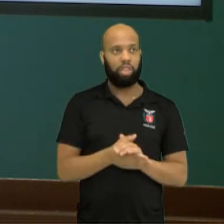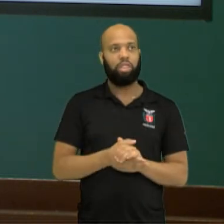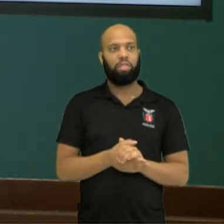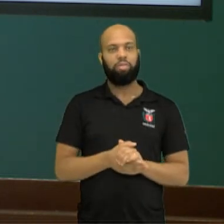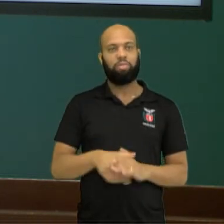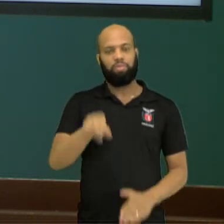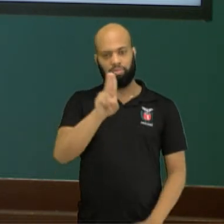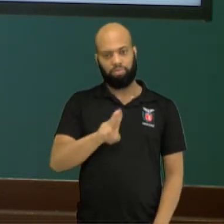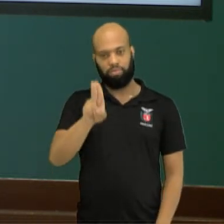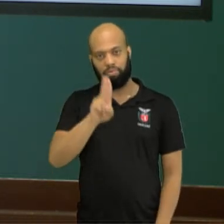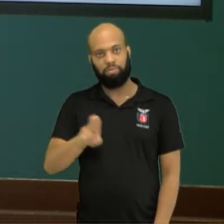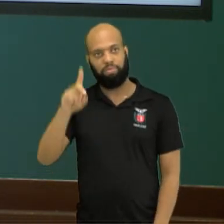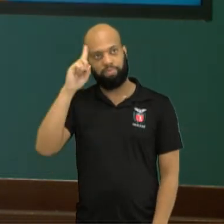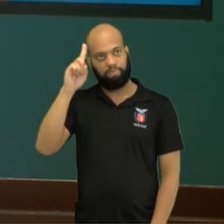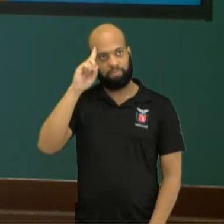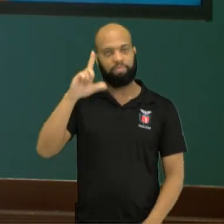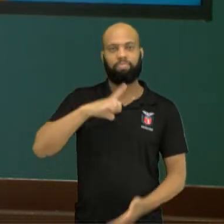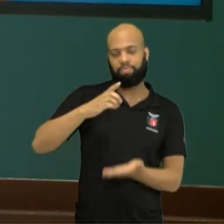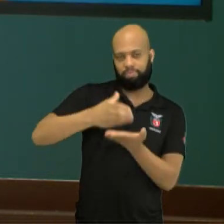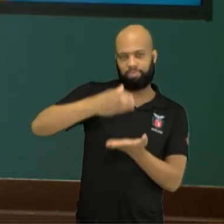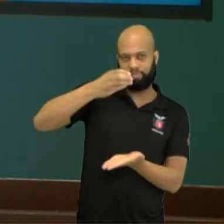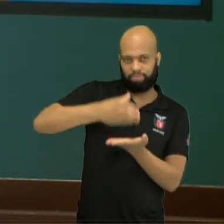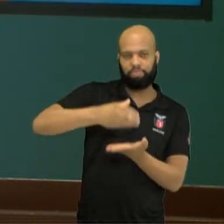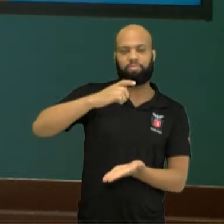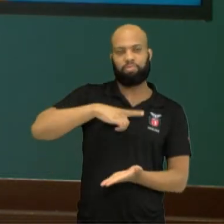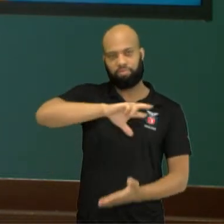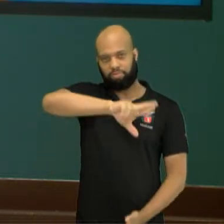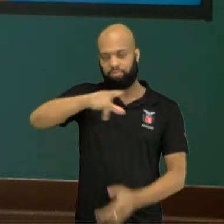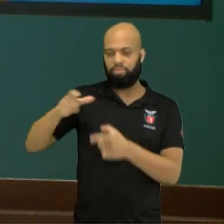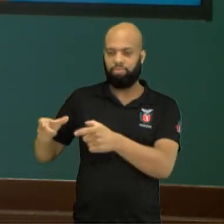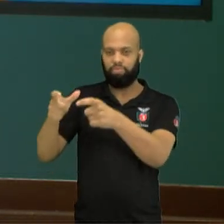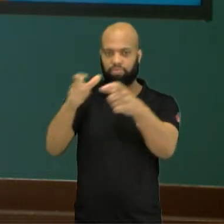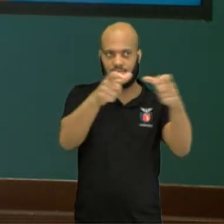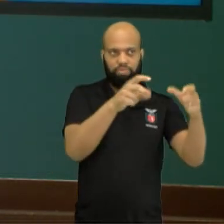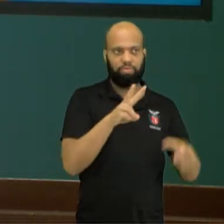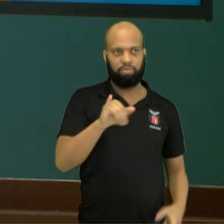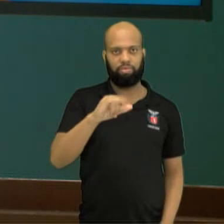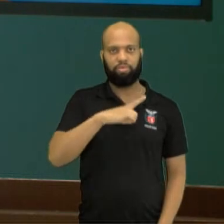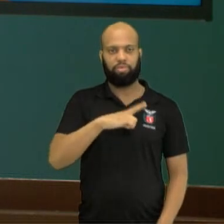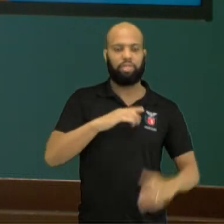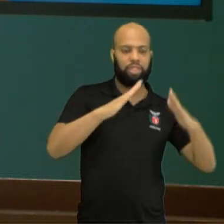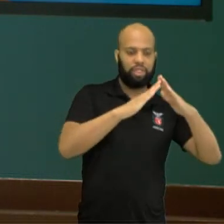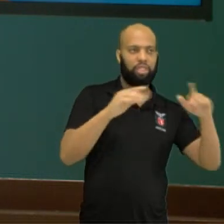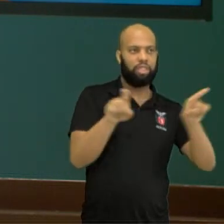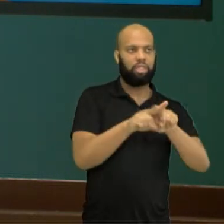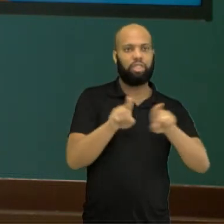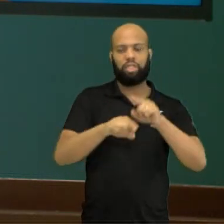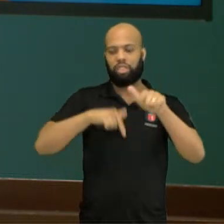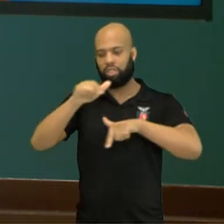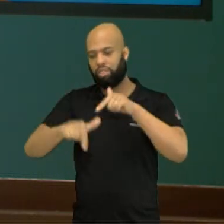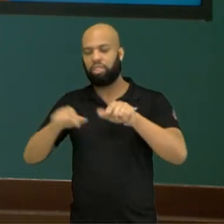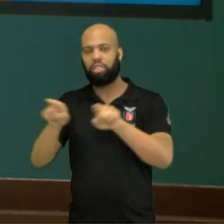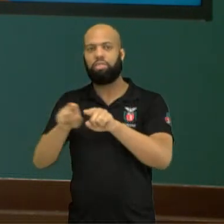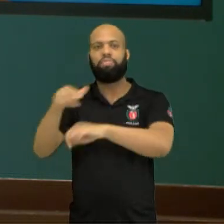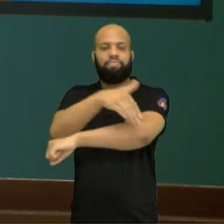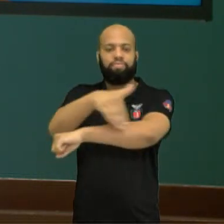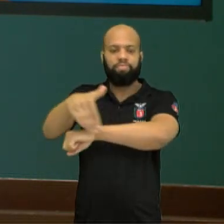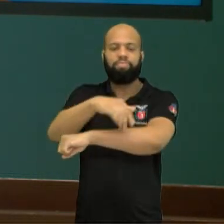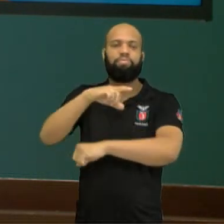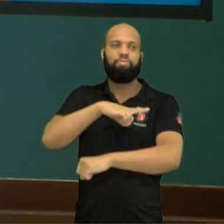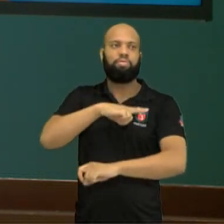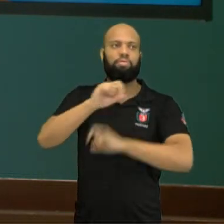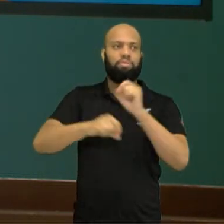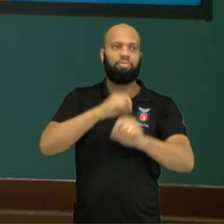vê aplicações de cilindro em muitos lugares que a gente vai ter. Tanto em casa, quanto no trabalho, quanto na rua. É